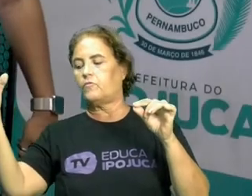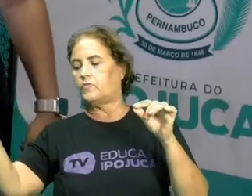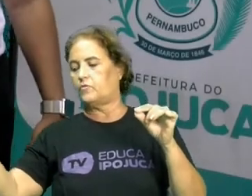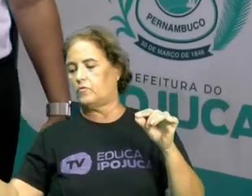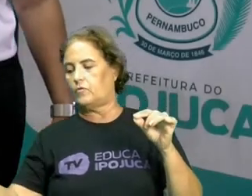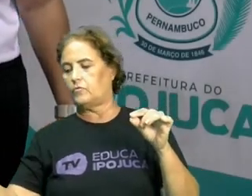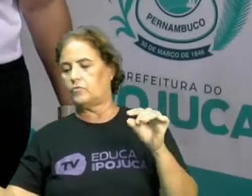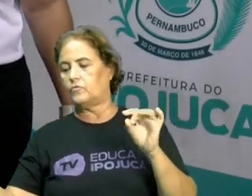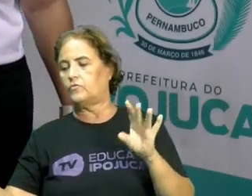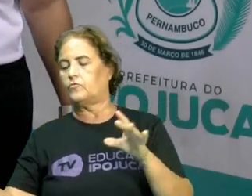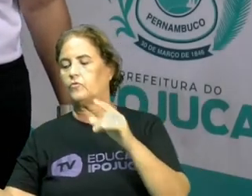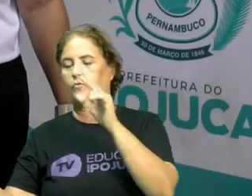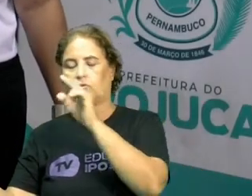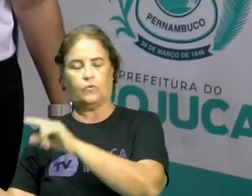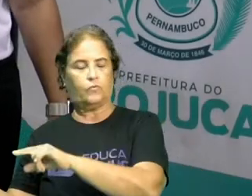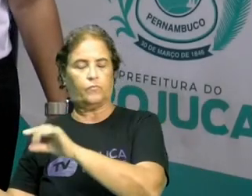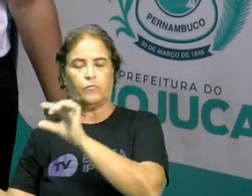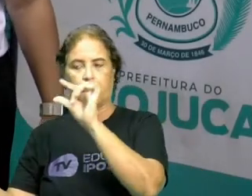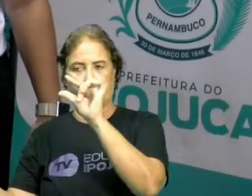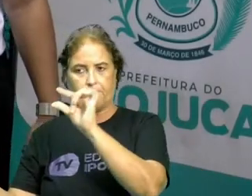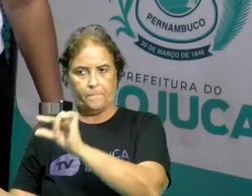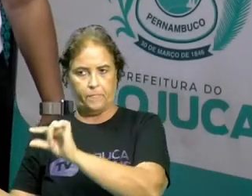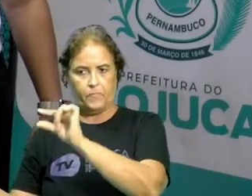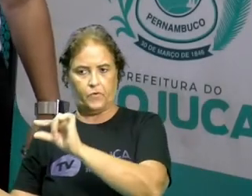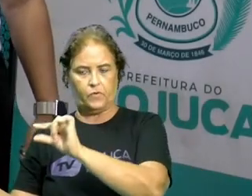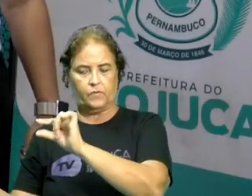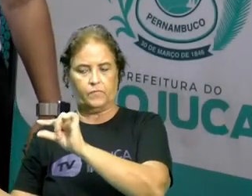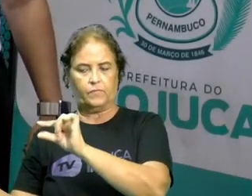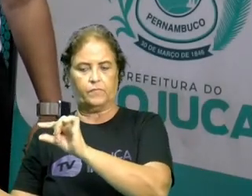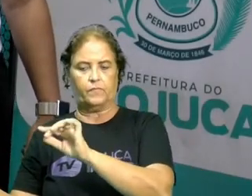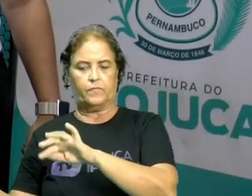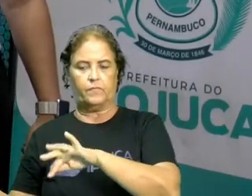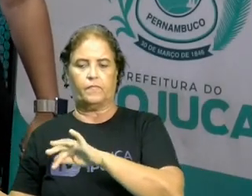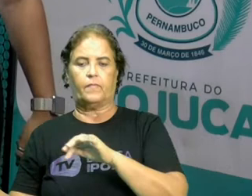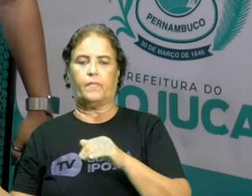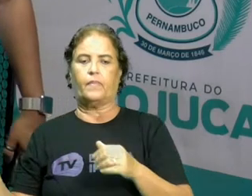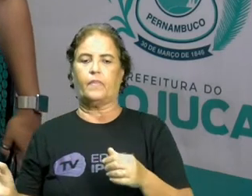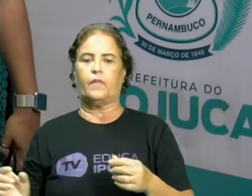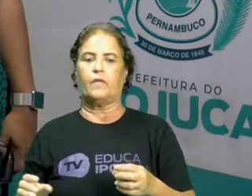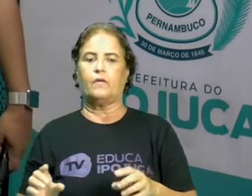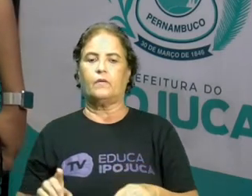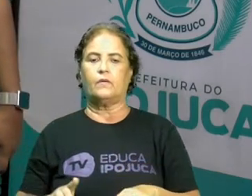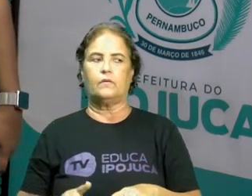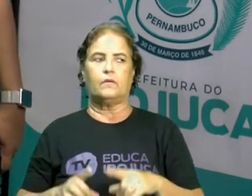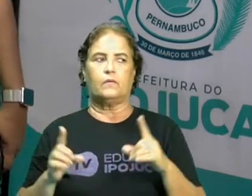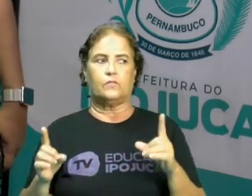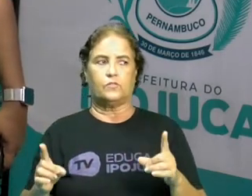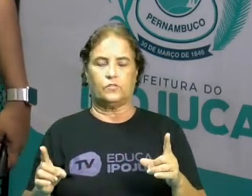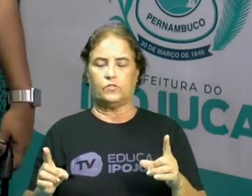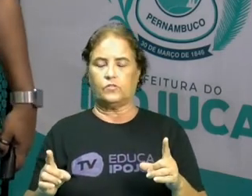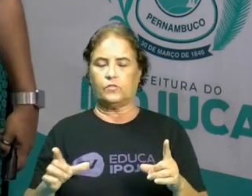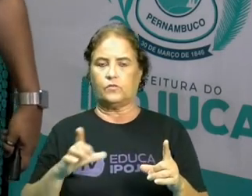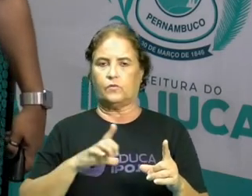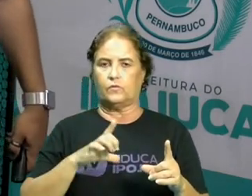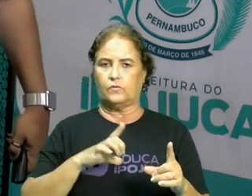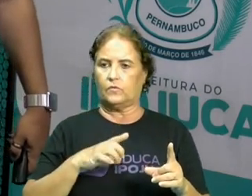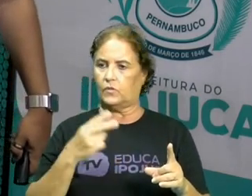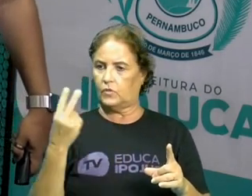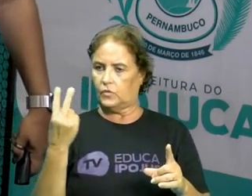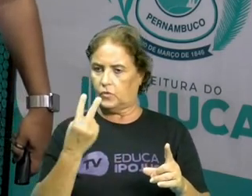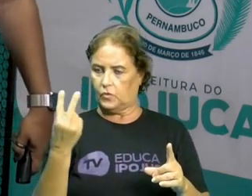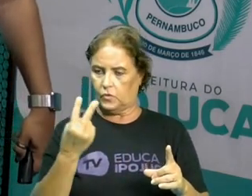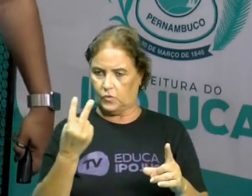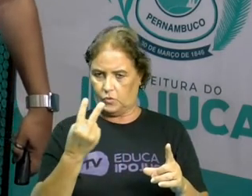só uma parte da substância, uma parte da mistura, certo? Já quando eu tenho